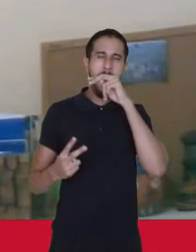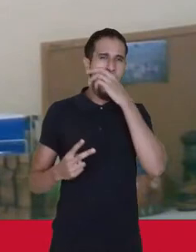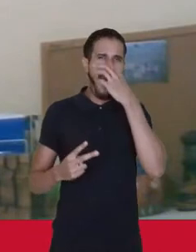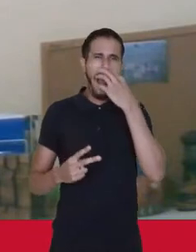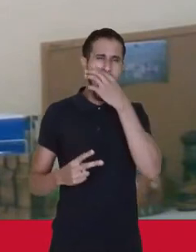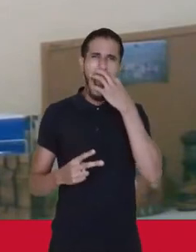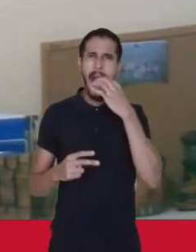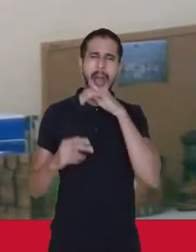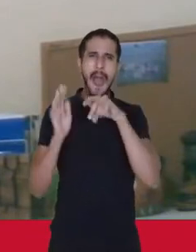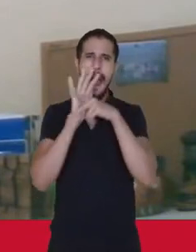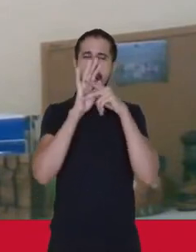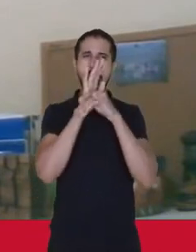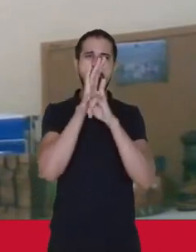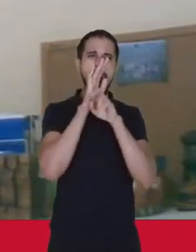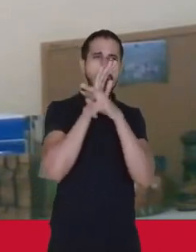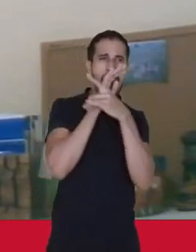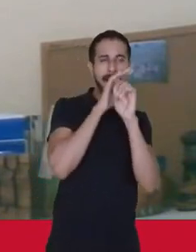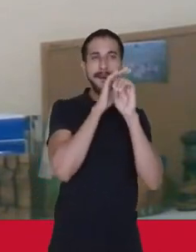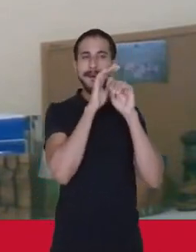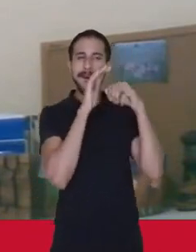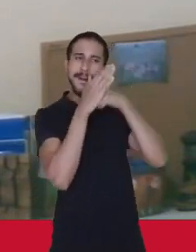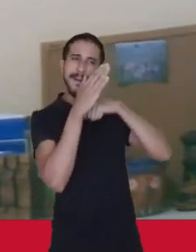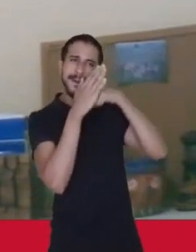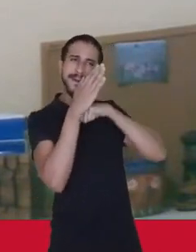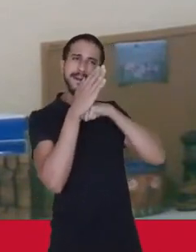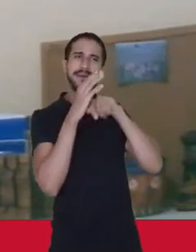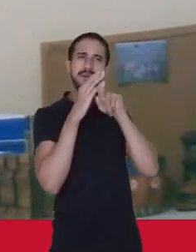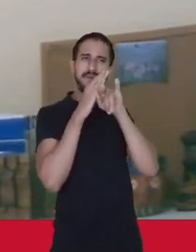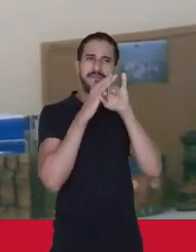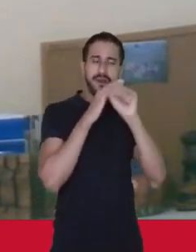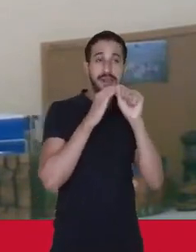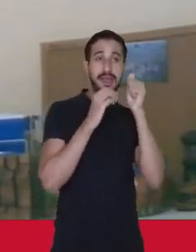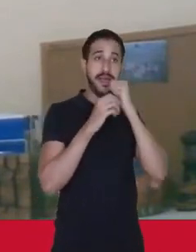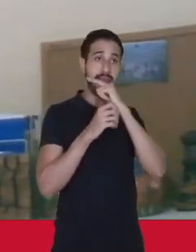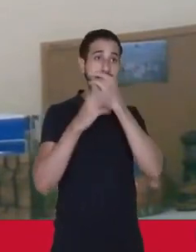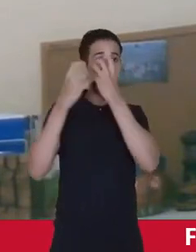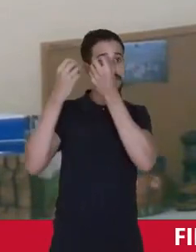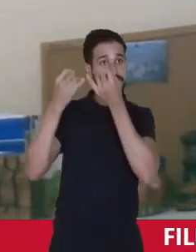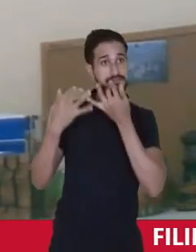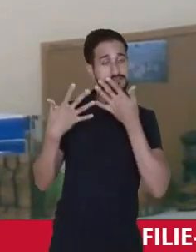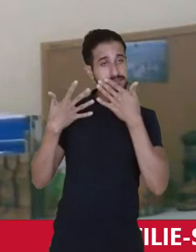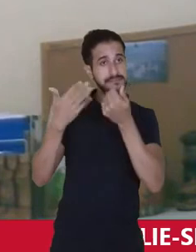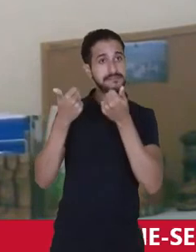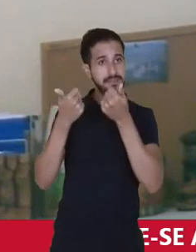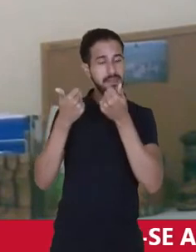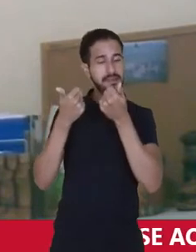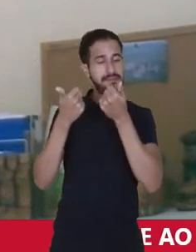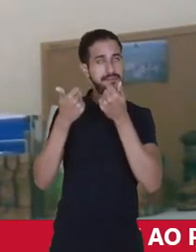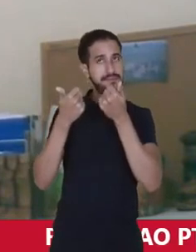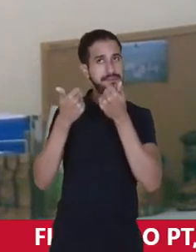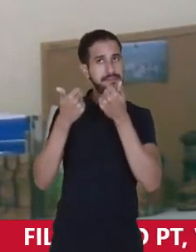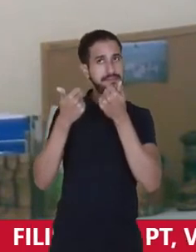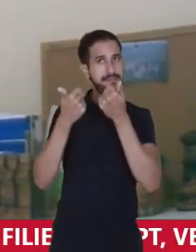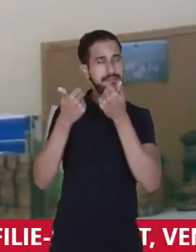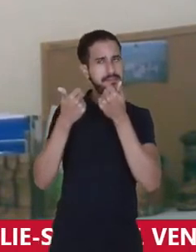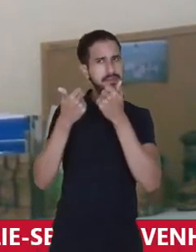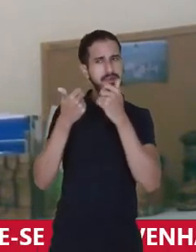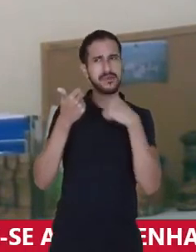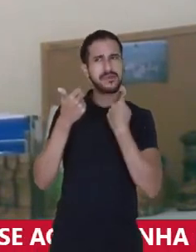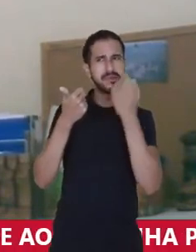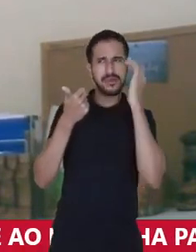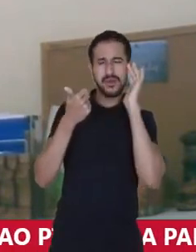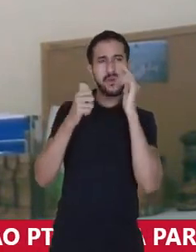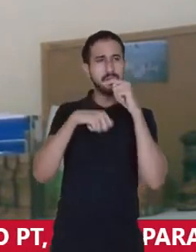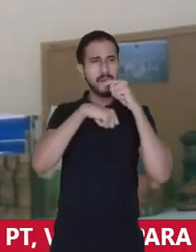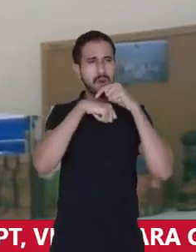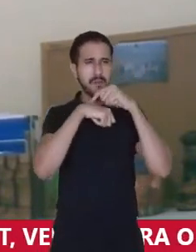da hiperexploração, da hiperpauperização que a Givânia tanto toca, e nos encontra exatamente no